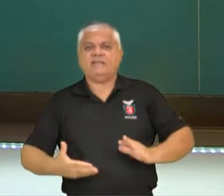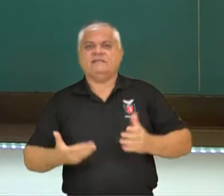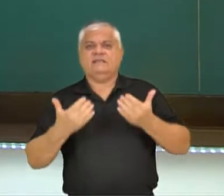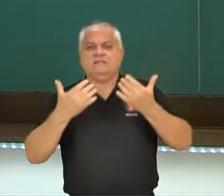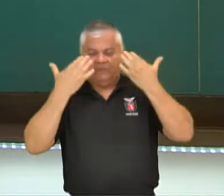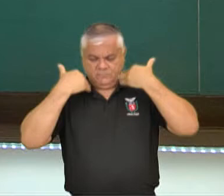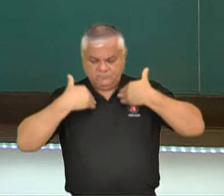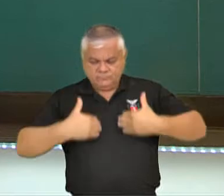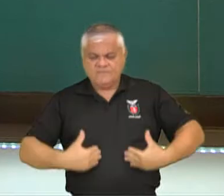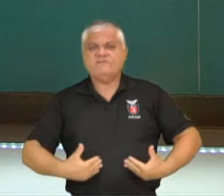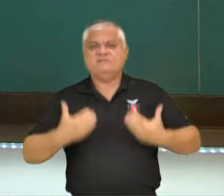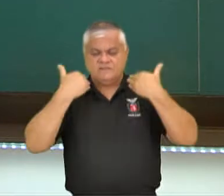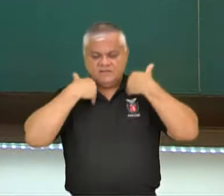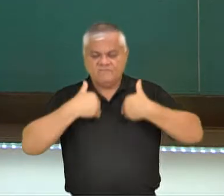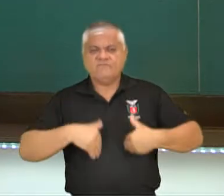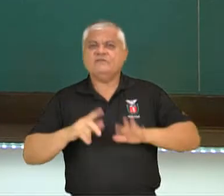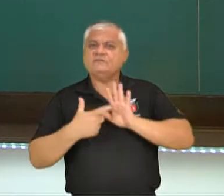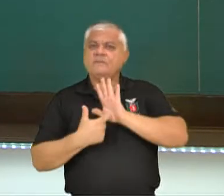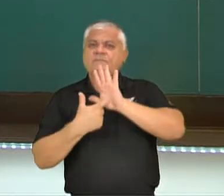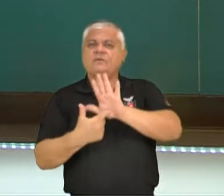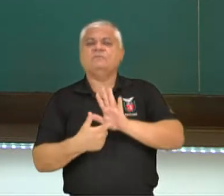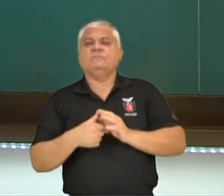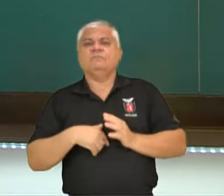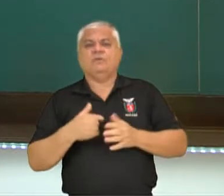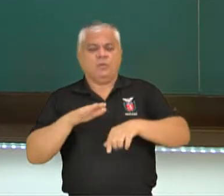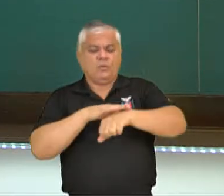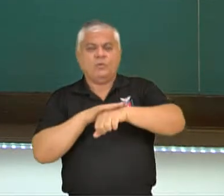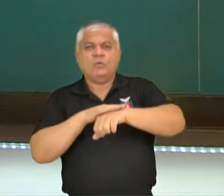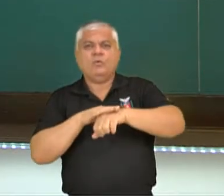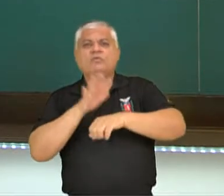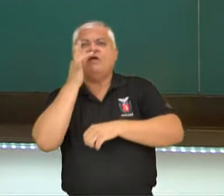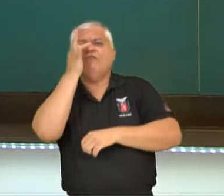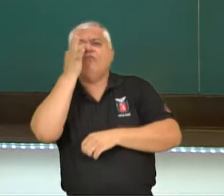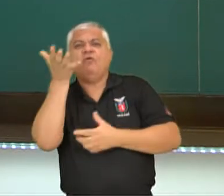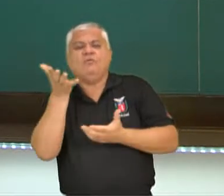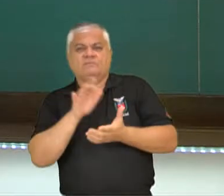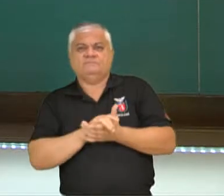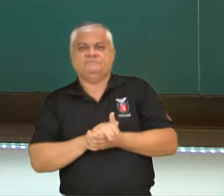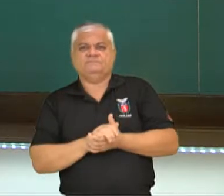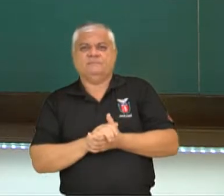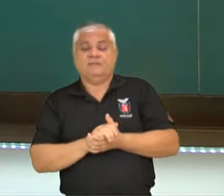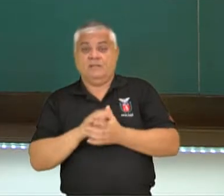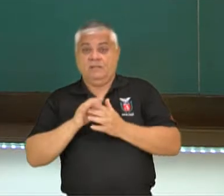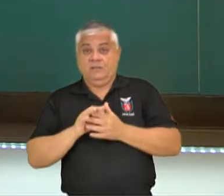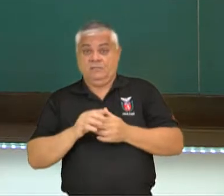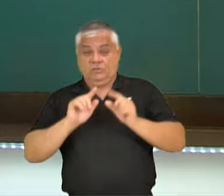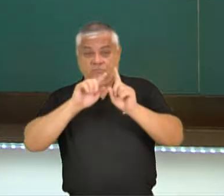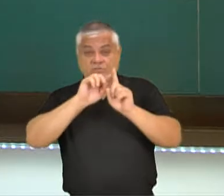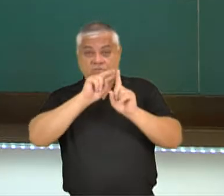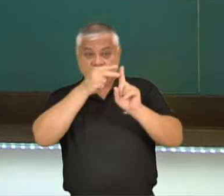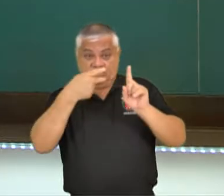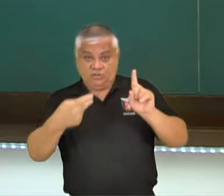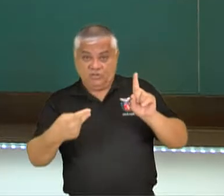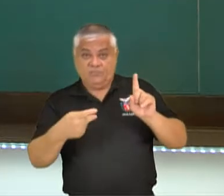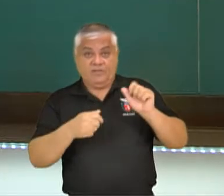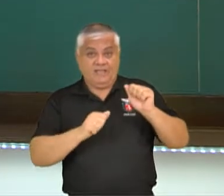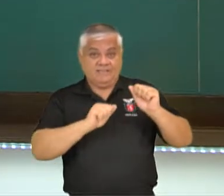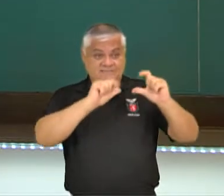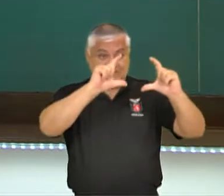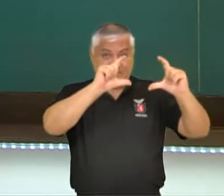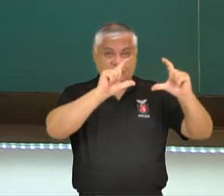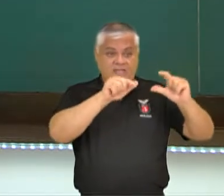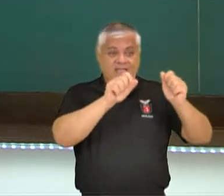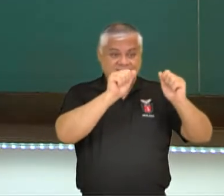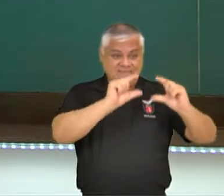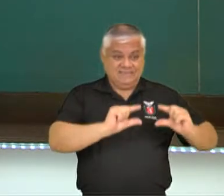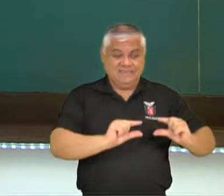a característica física, ou seja, por exemplo, a cor da flor. Então, veja que o meu genótipo azão, azão e o meu genótipo azão,